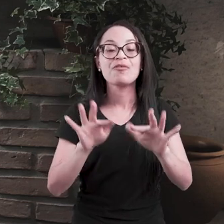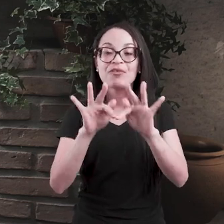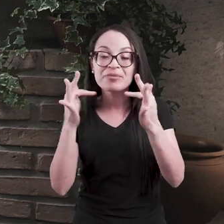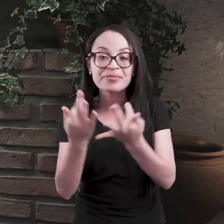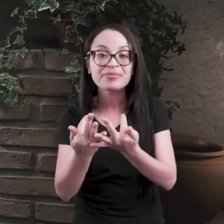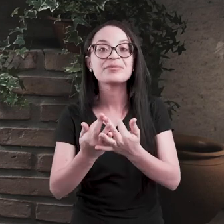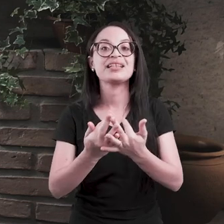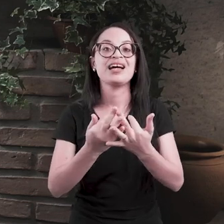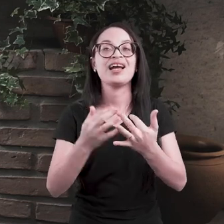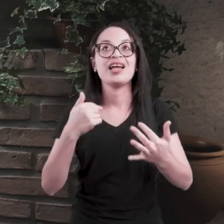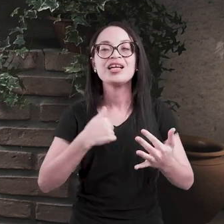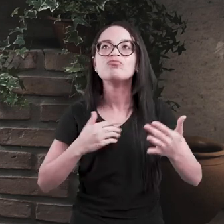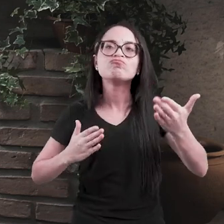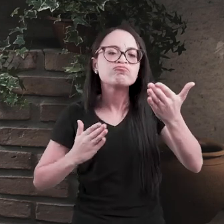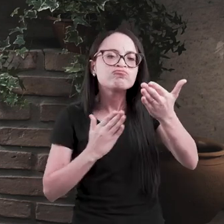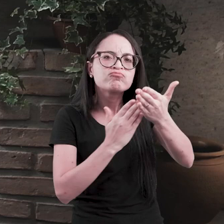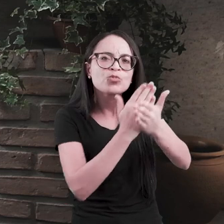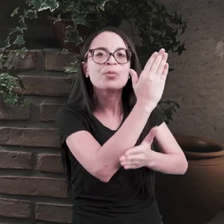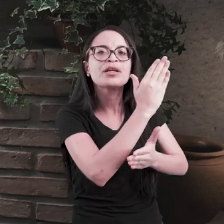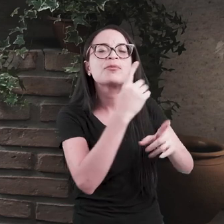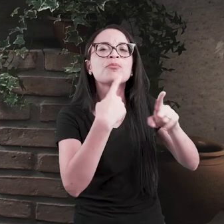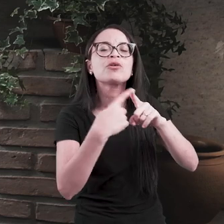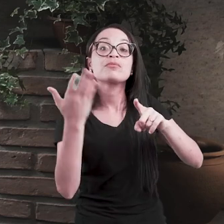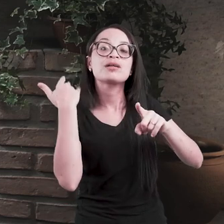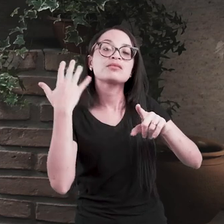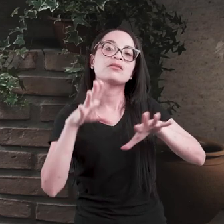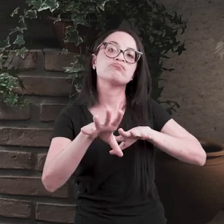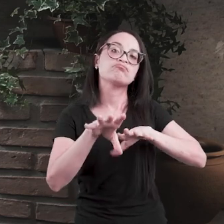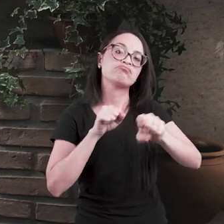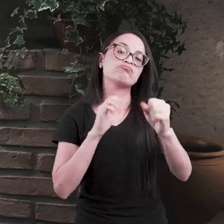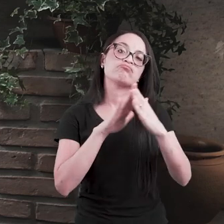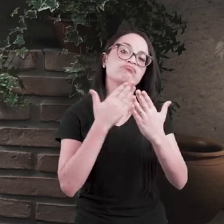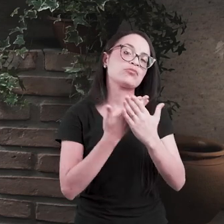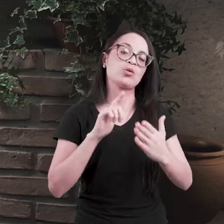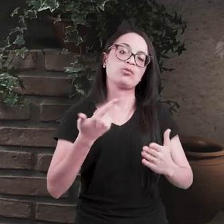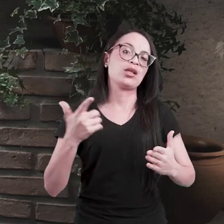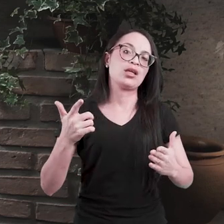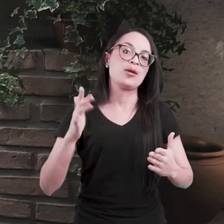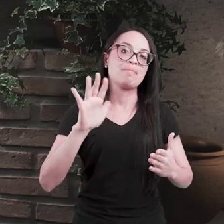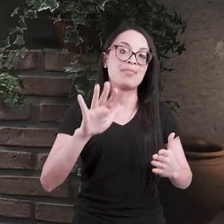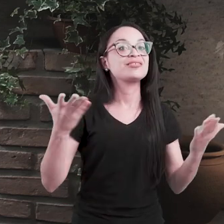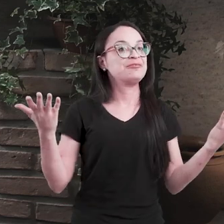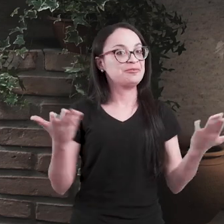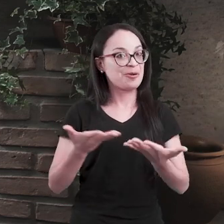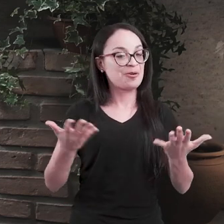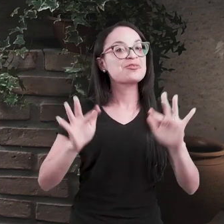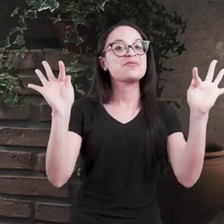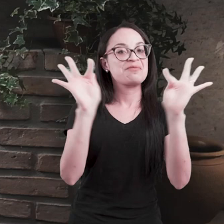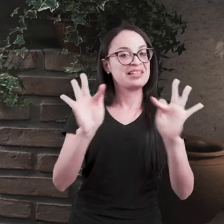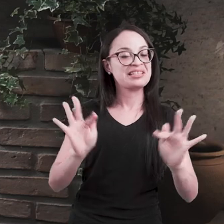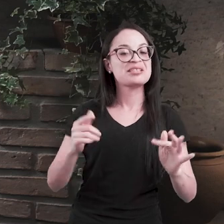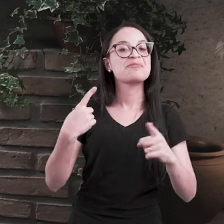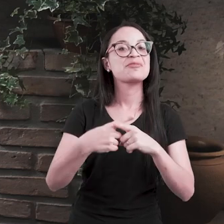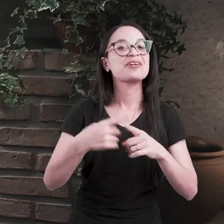a minha família. Eu me superei. O que eu não estudei, eu sinto o maior prazer na minha vida, disse